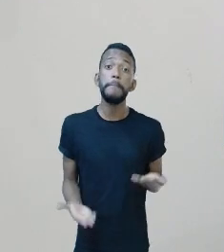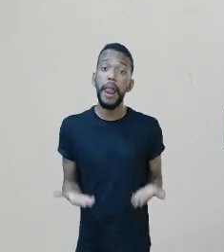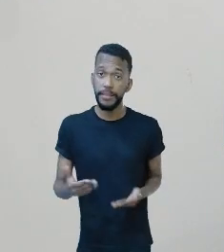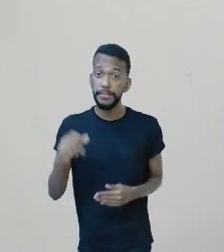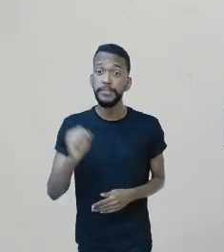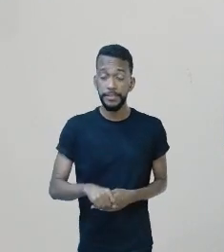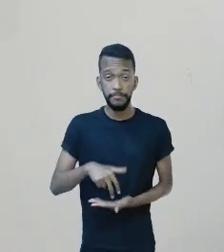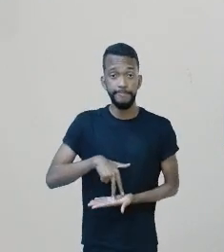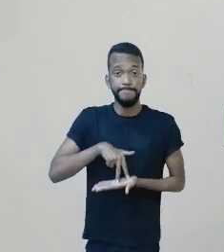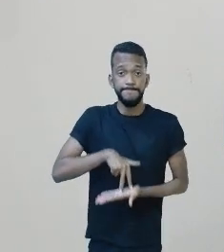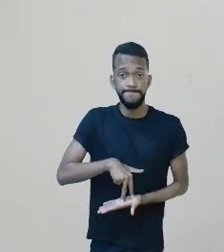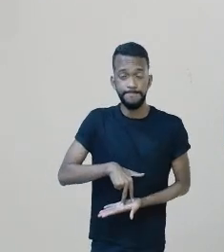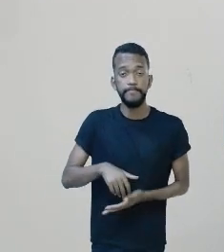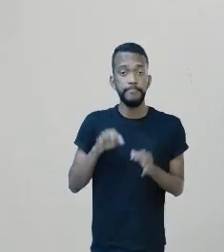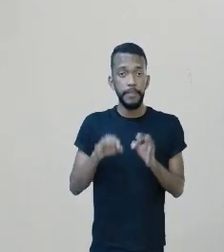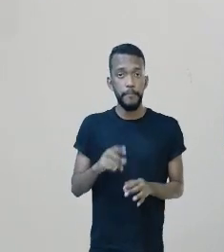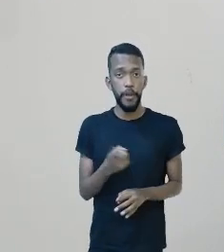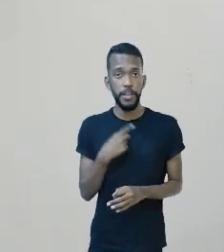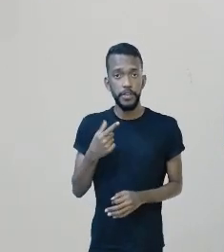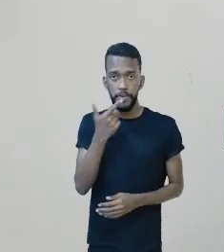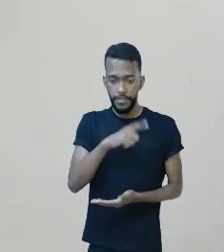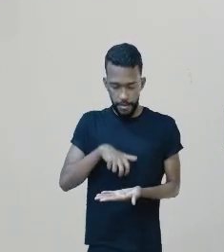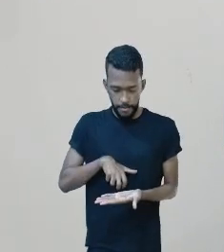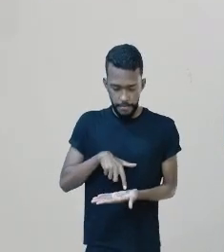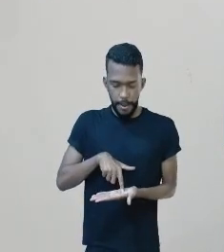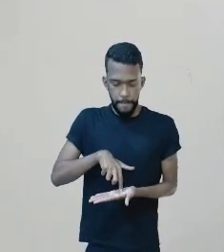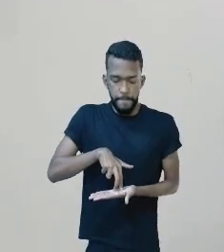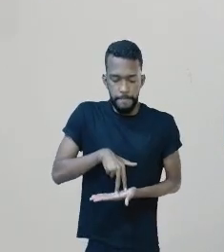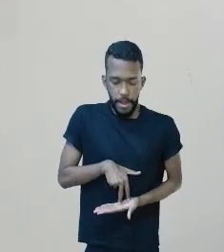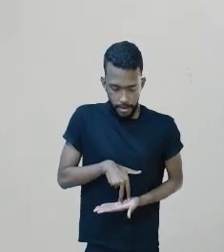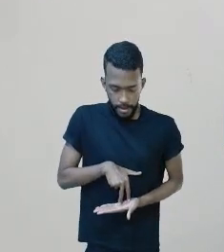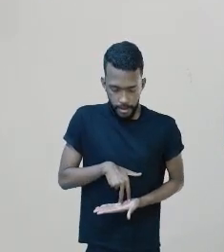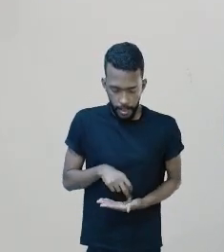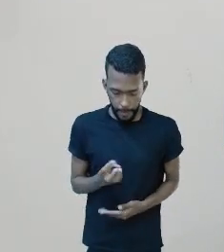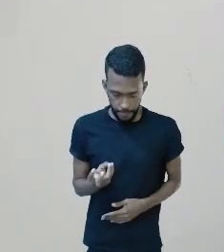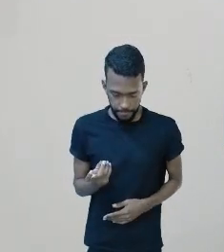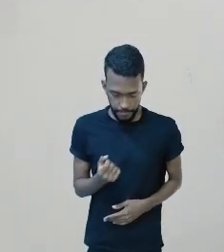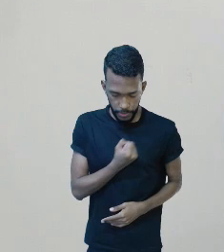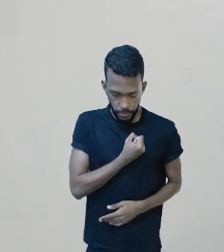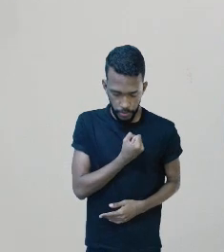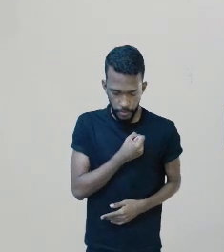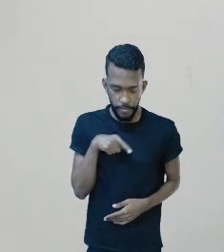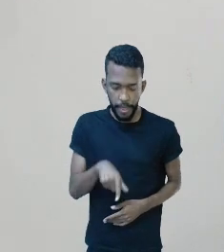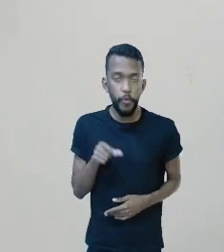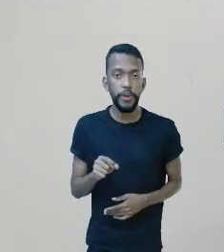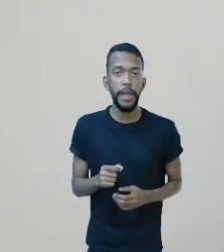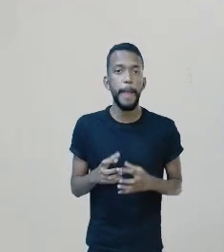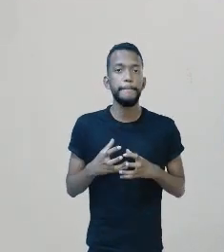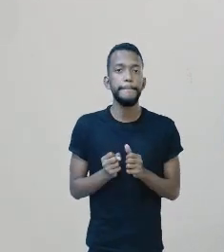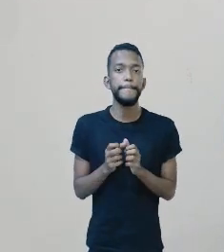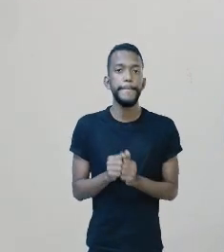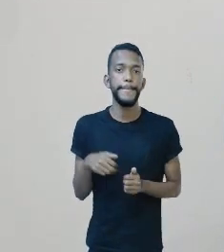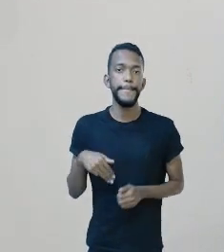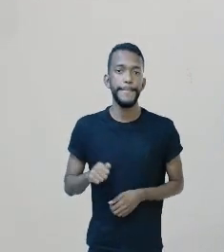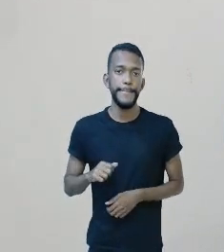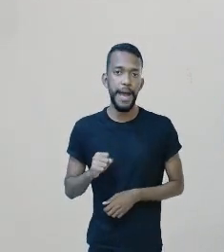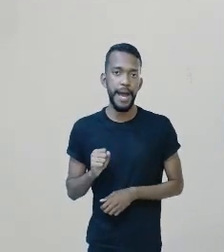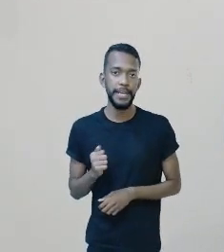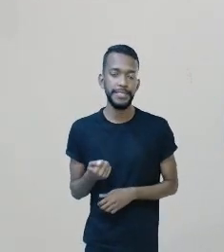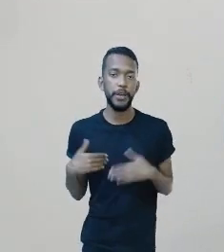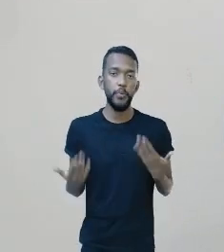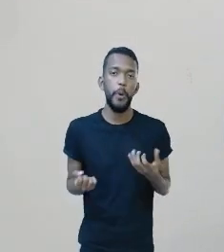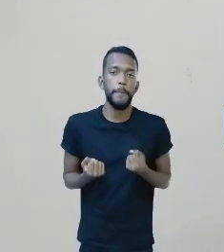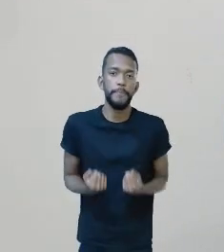E a balança a gente utiliza para medir a grandeza massa. A gente quer saber